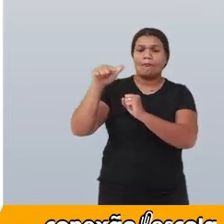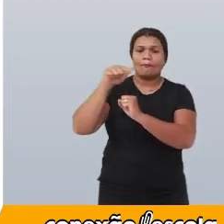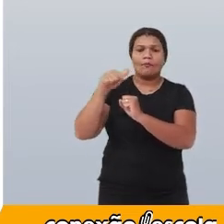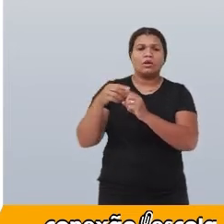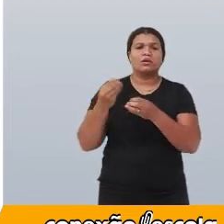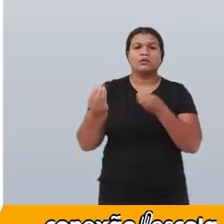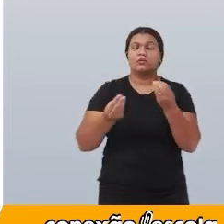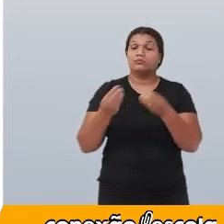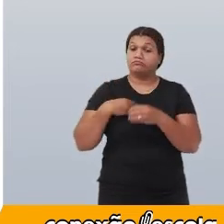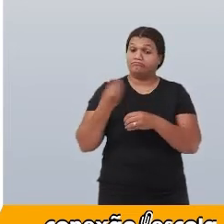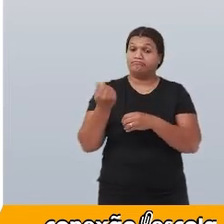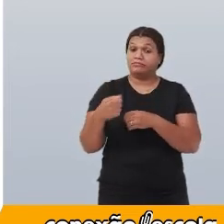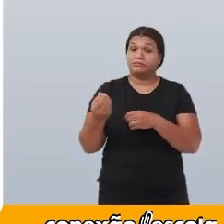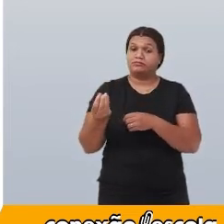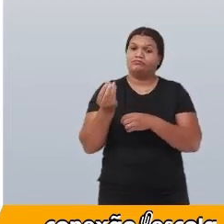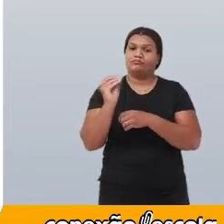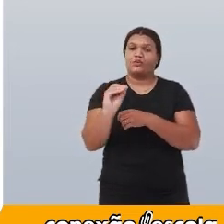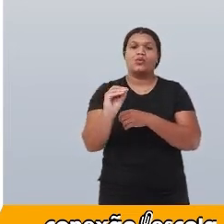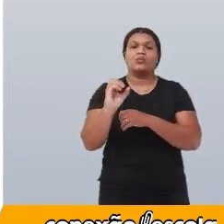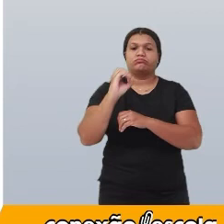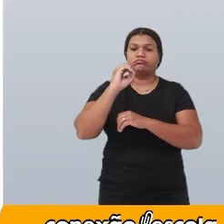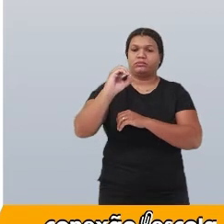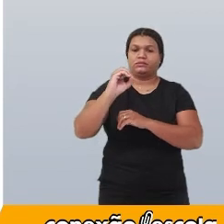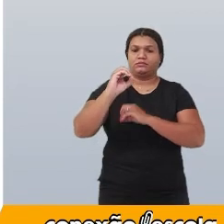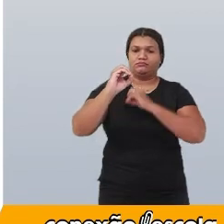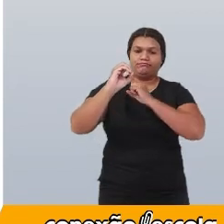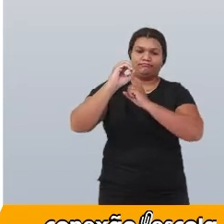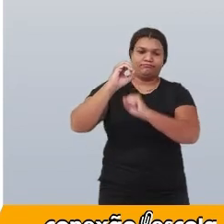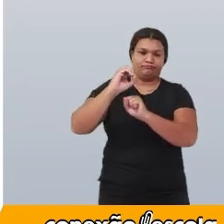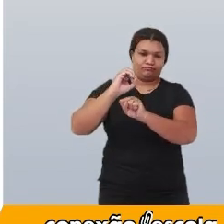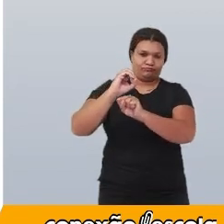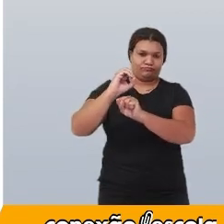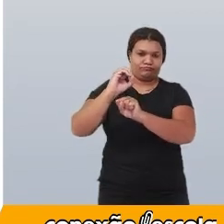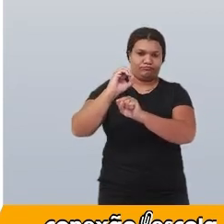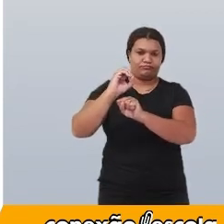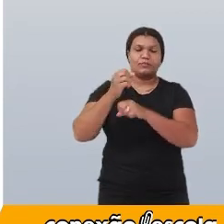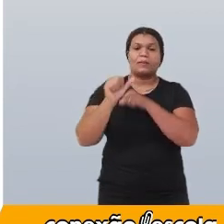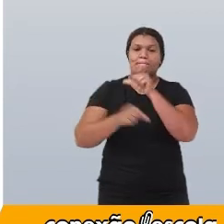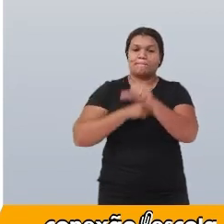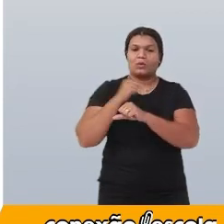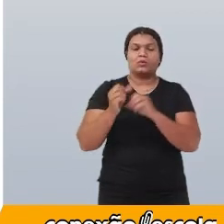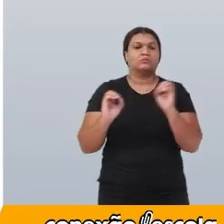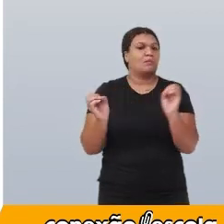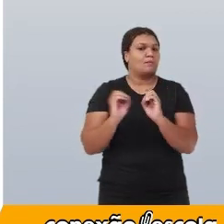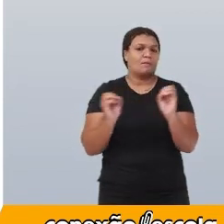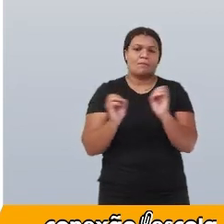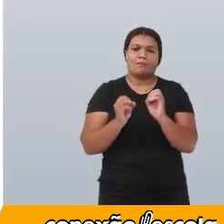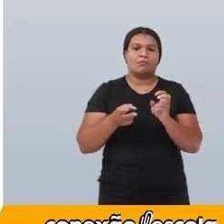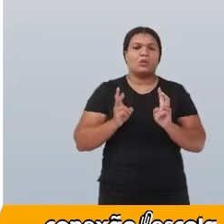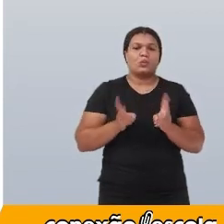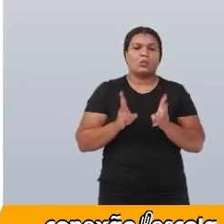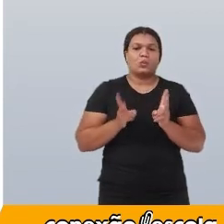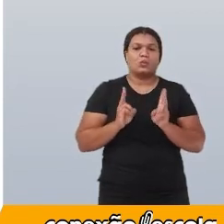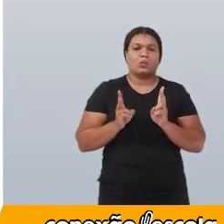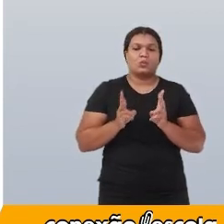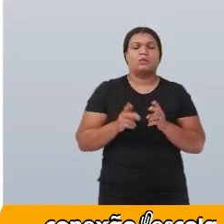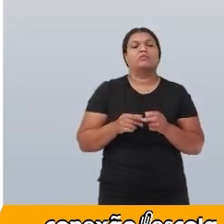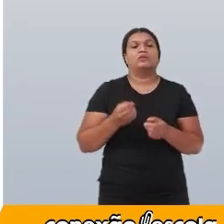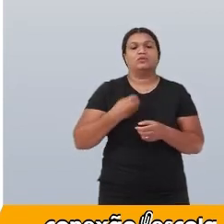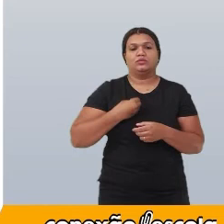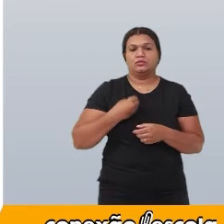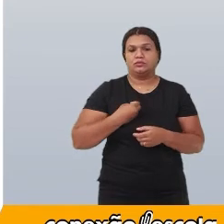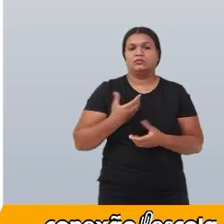posso preencher essa casa com o algarismo zero. Não vai mudar o valor do número